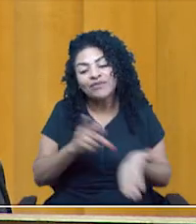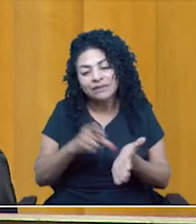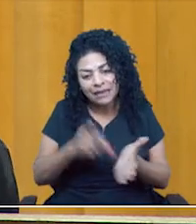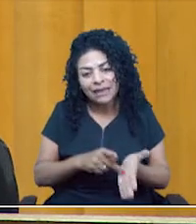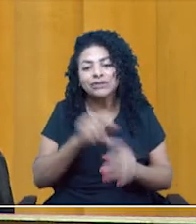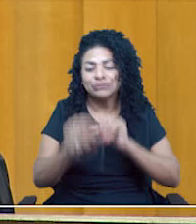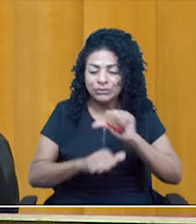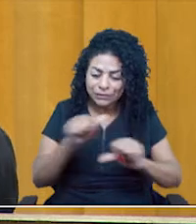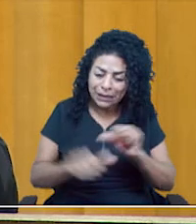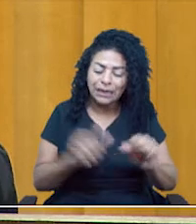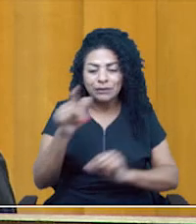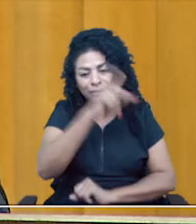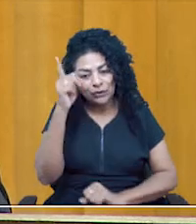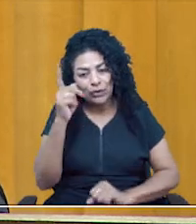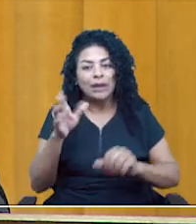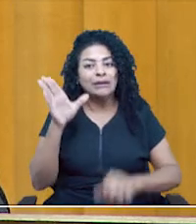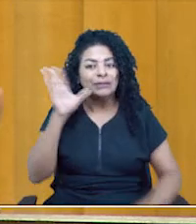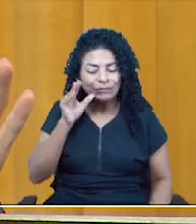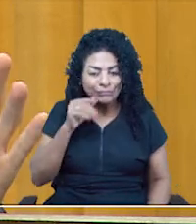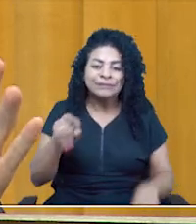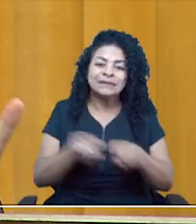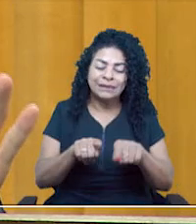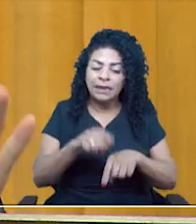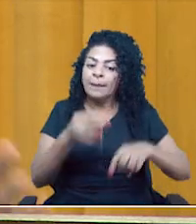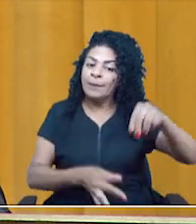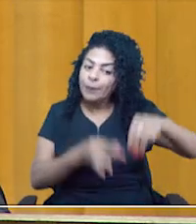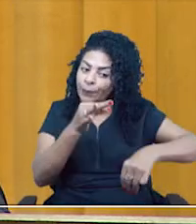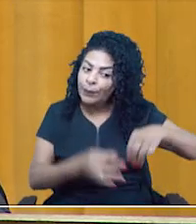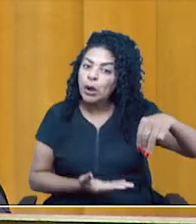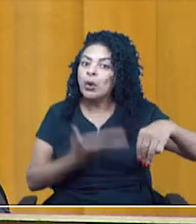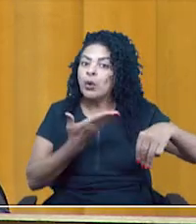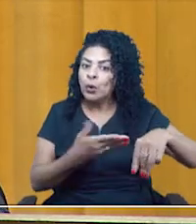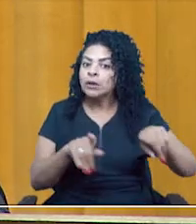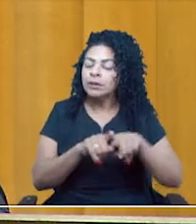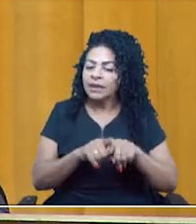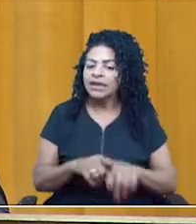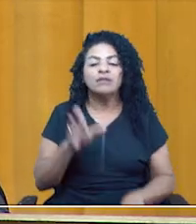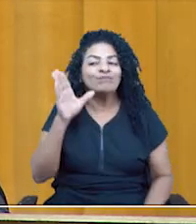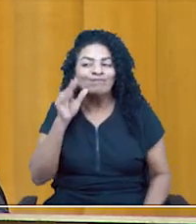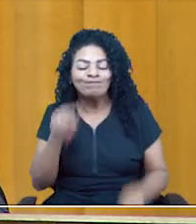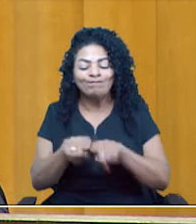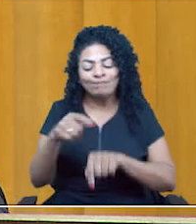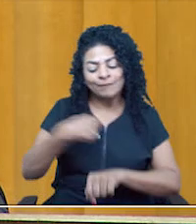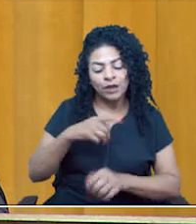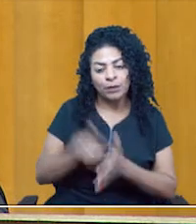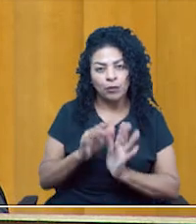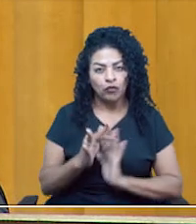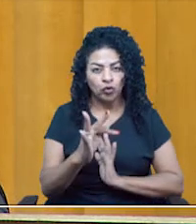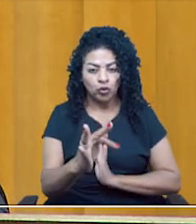de servidor, especialmente magistrado. E os servidores irão, penso eu, sem fazer futurologia, irão pelo mesmo